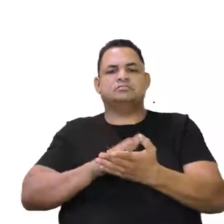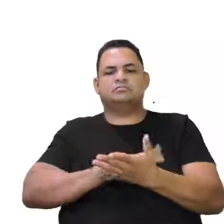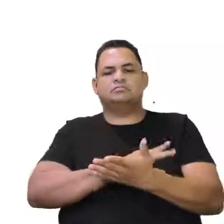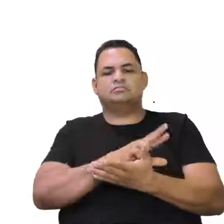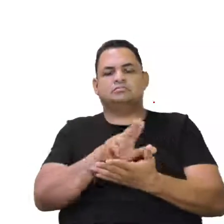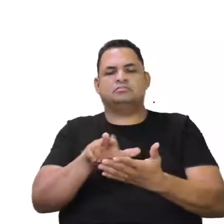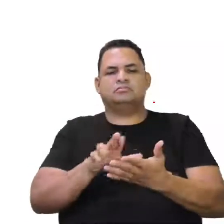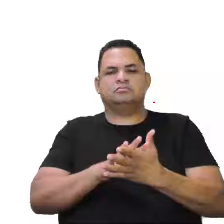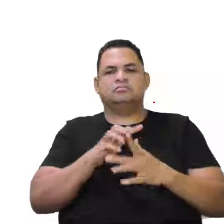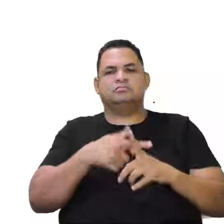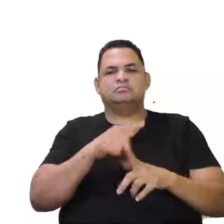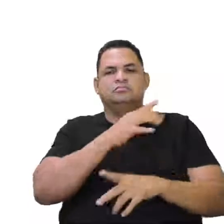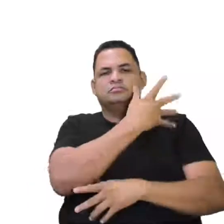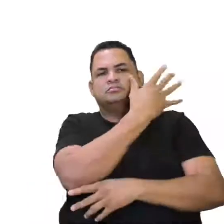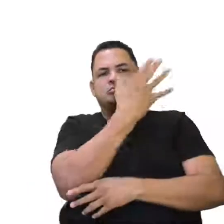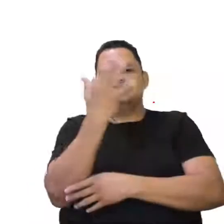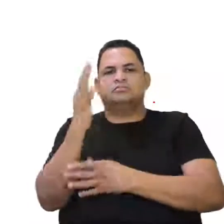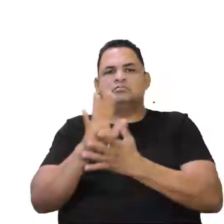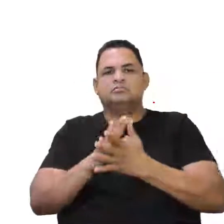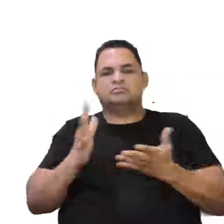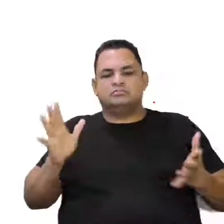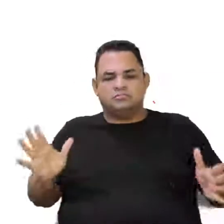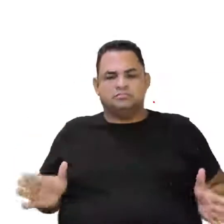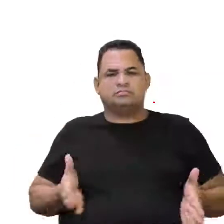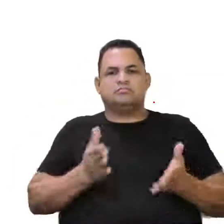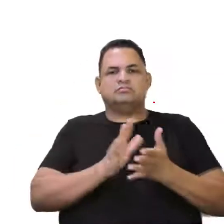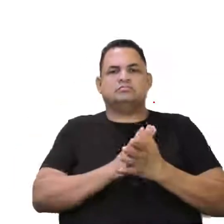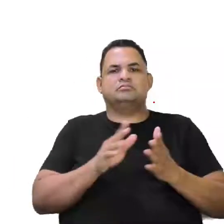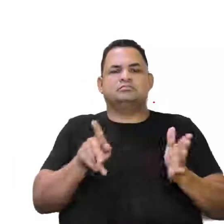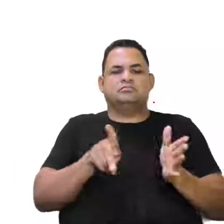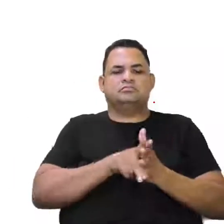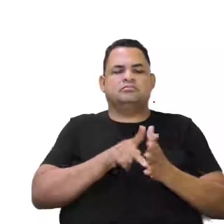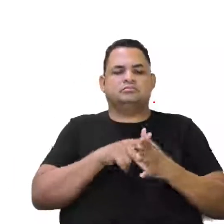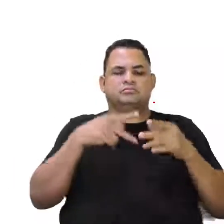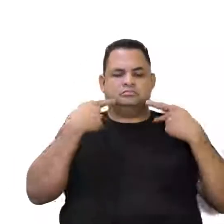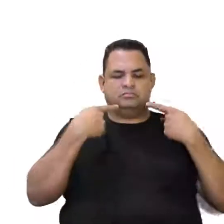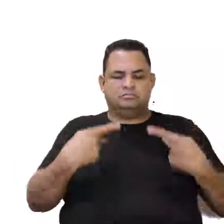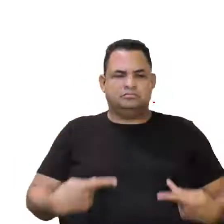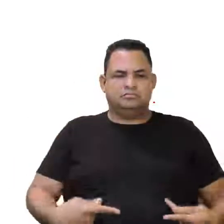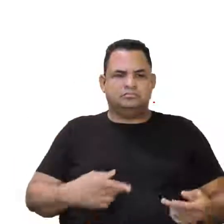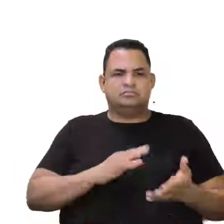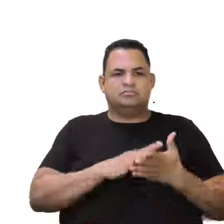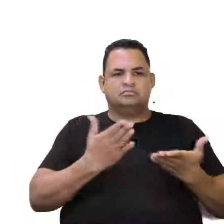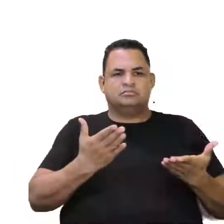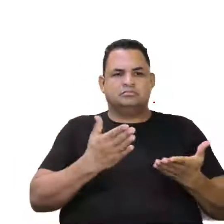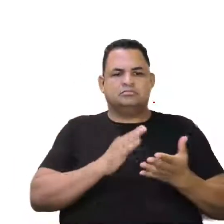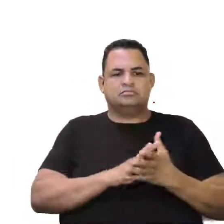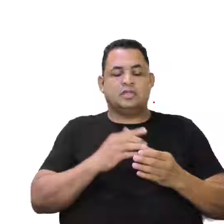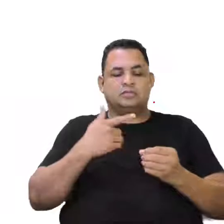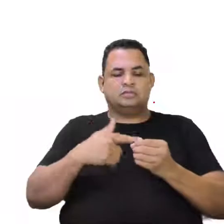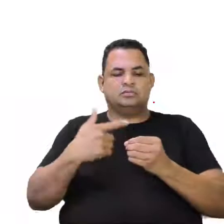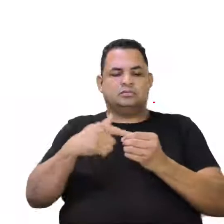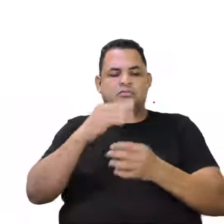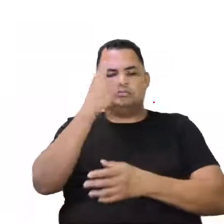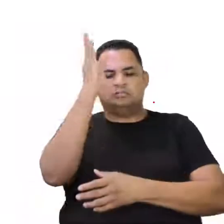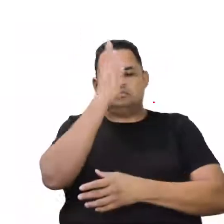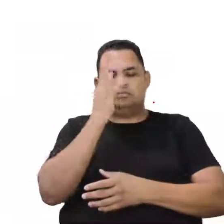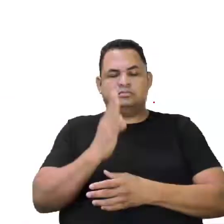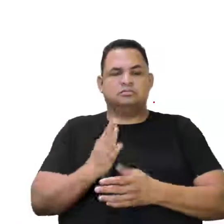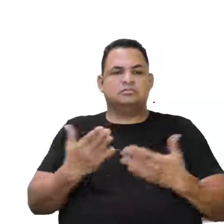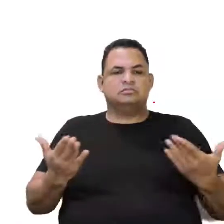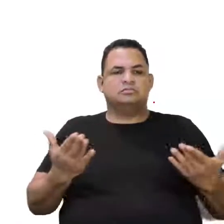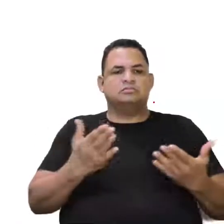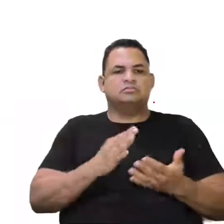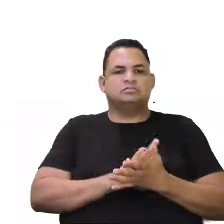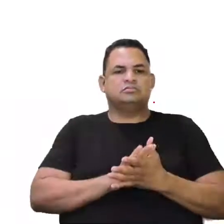vários problemas ambientais e muitos deles provocados por diversas ações humanas. A maior parte dos municípios